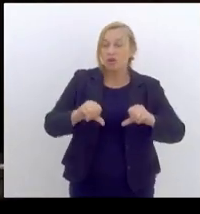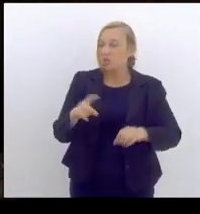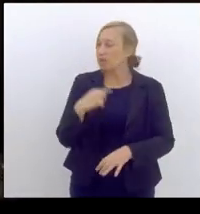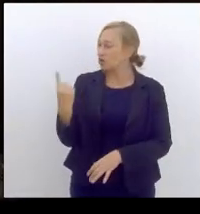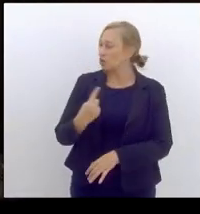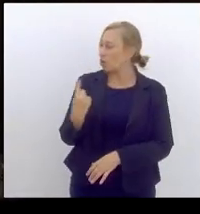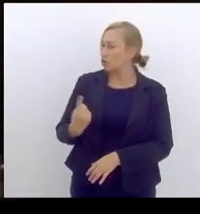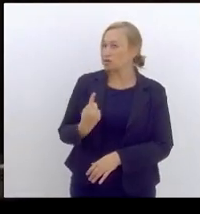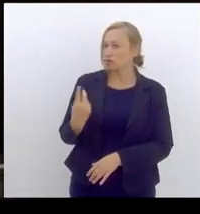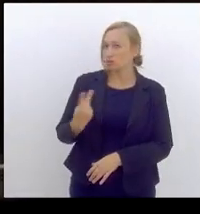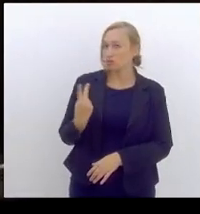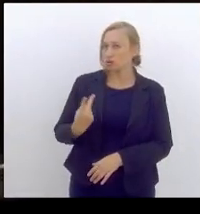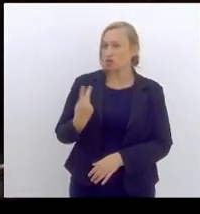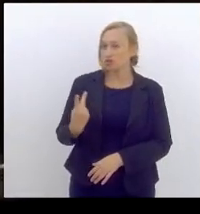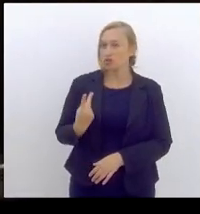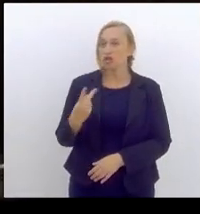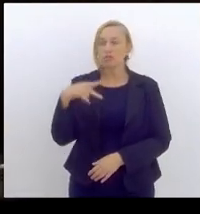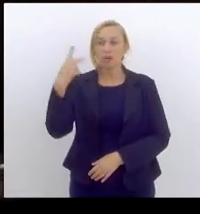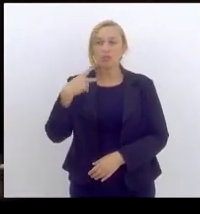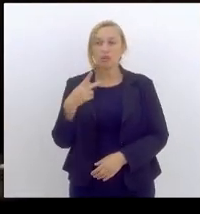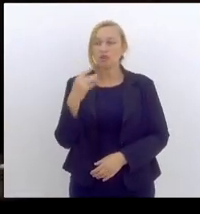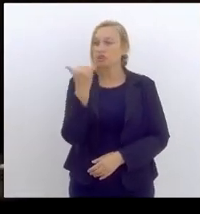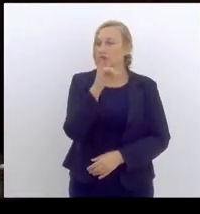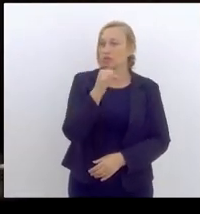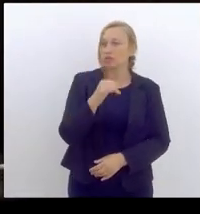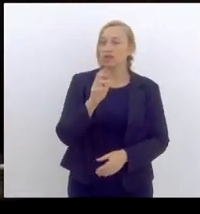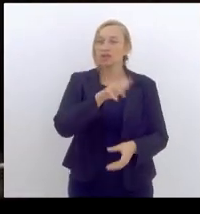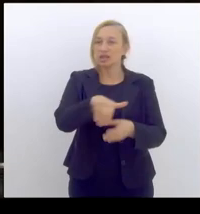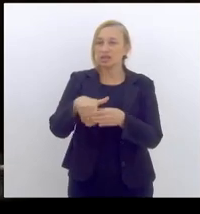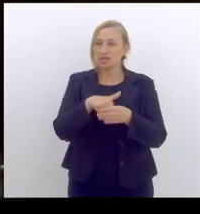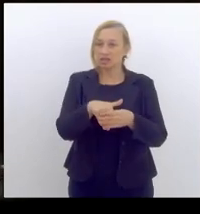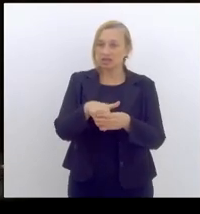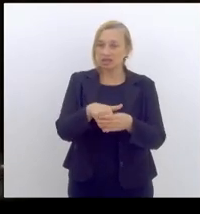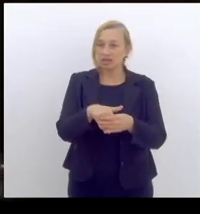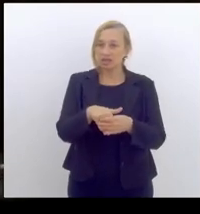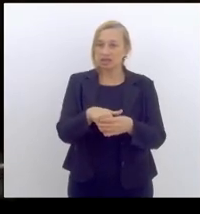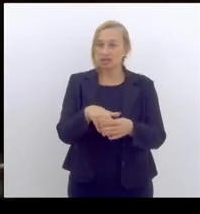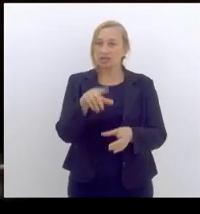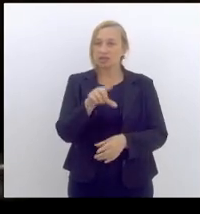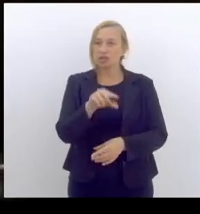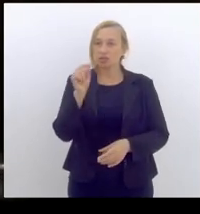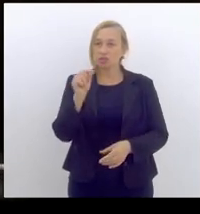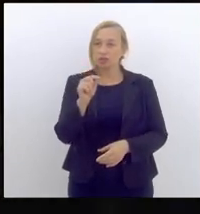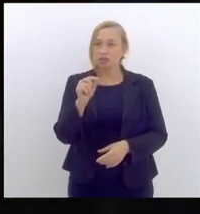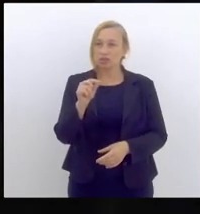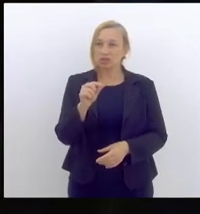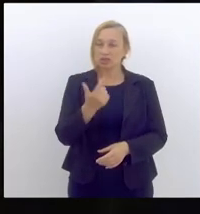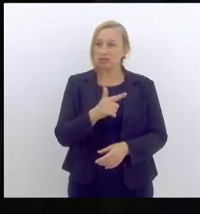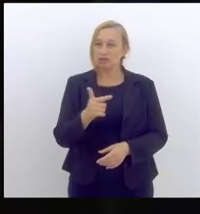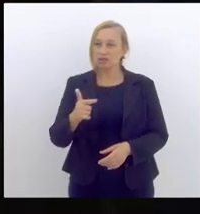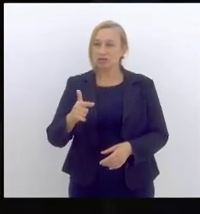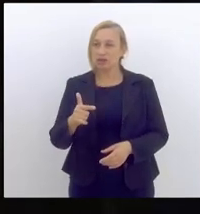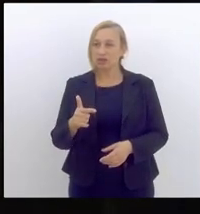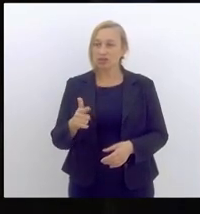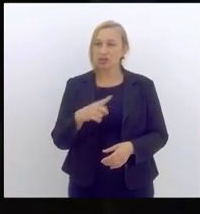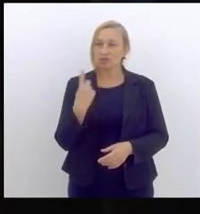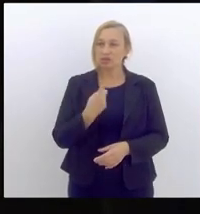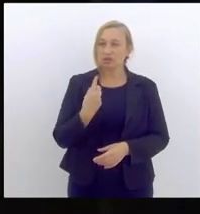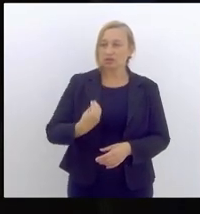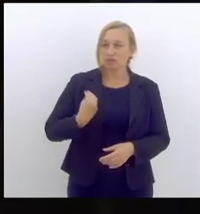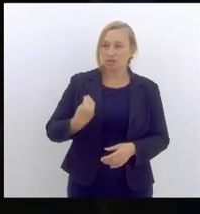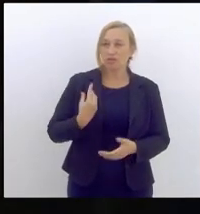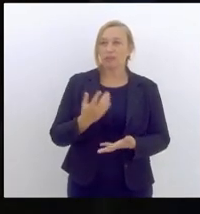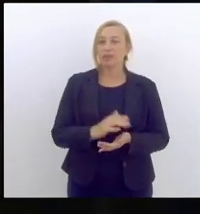e para a política fluminense que as eleições tivessem decididas sem passar pelo que nós passamos. Todos